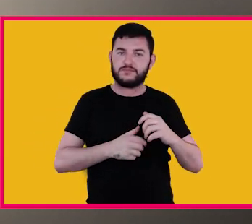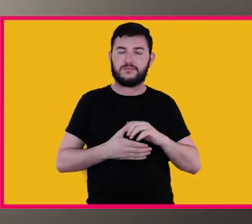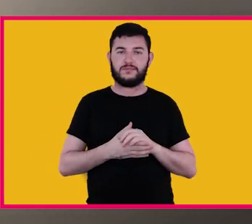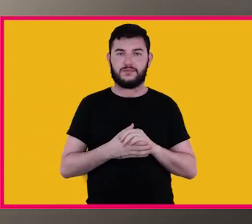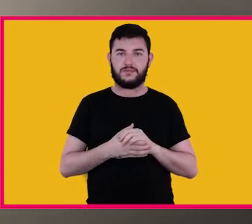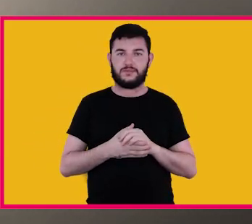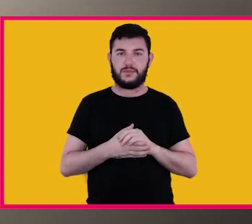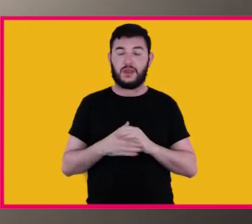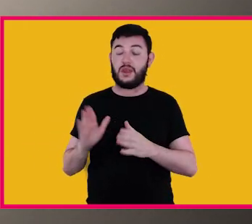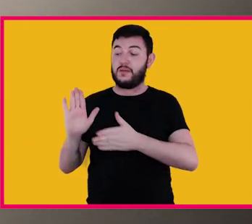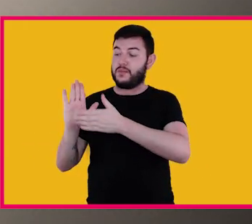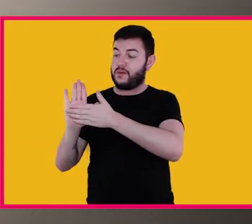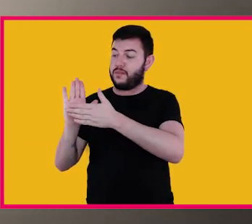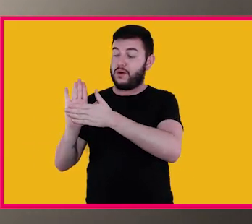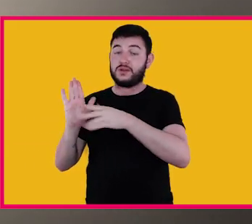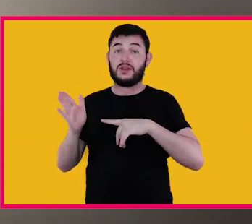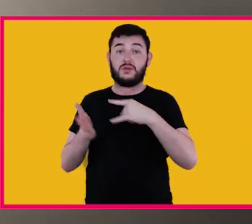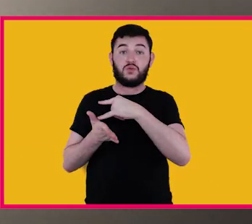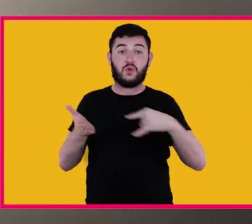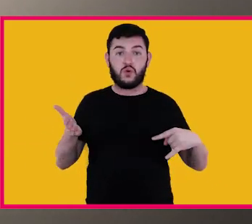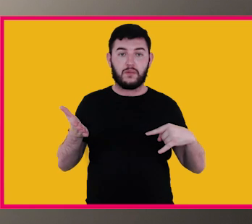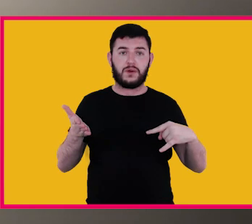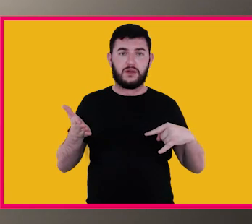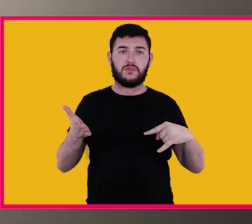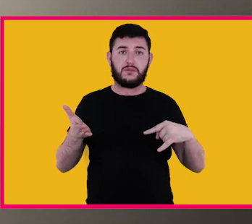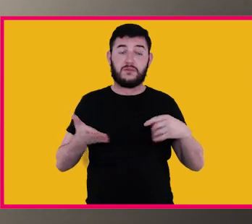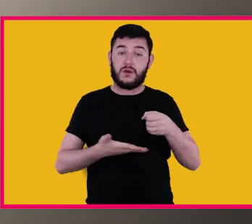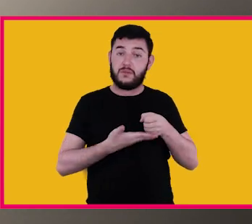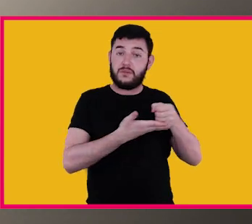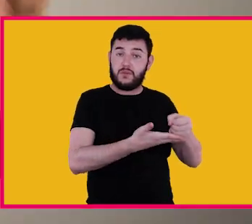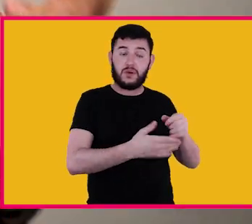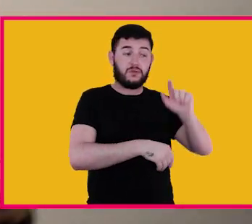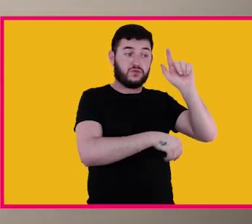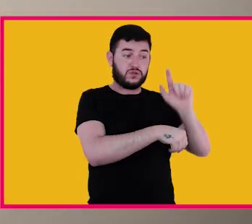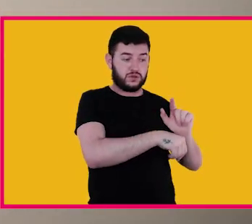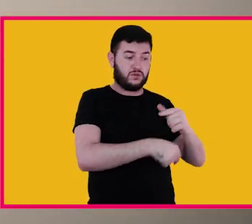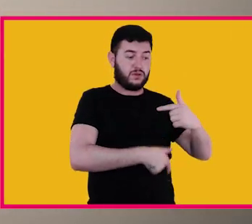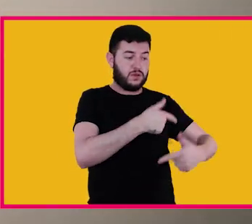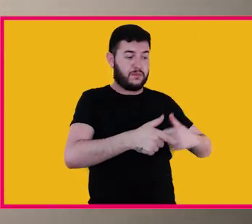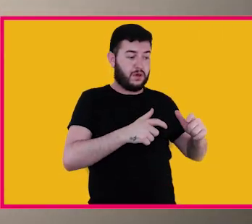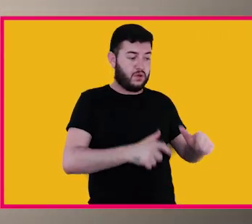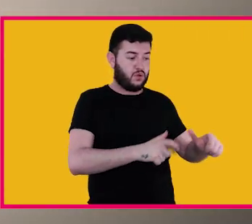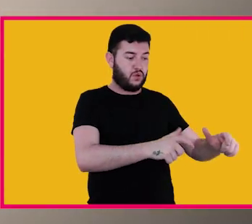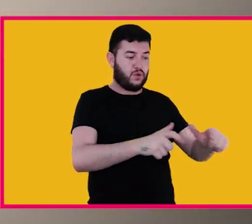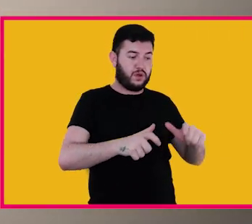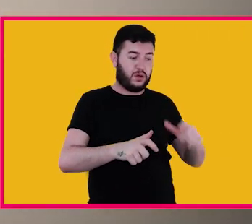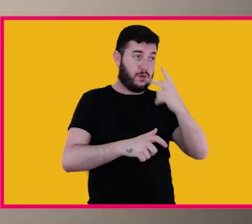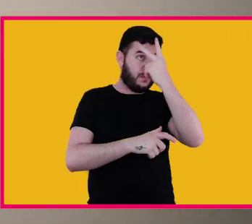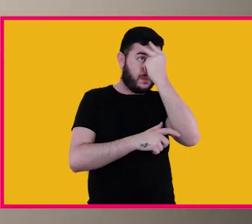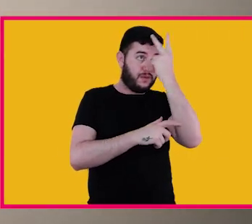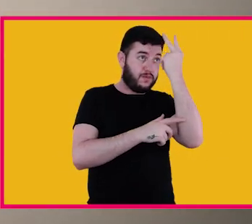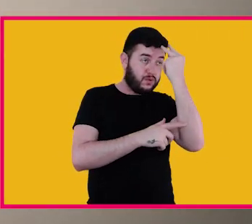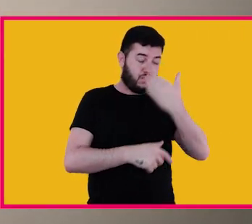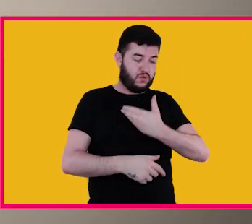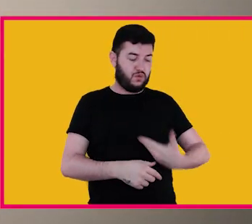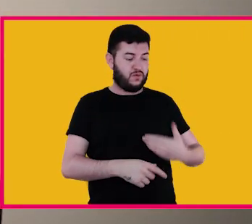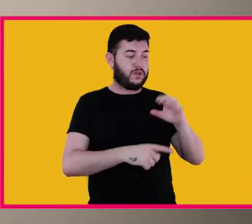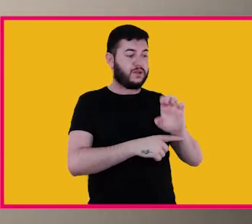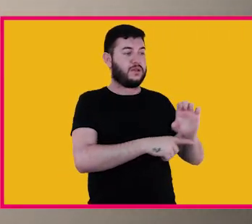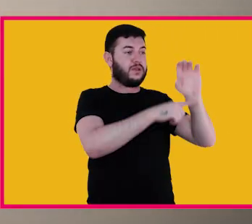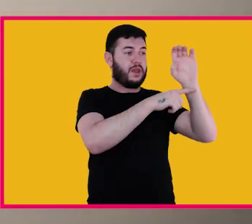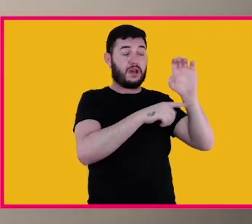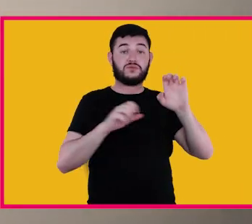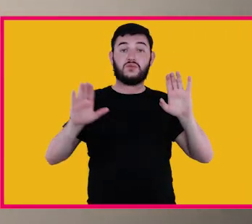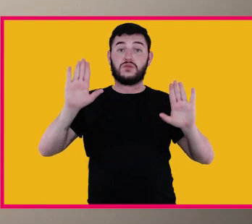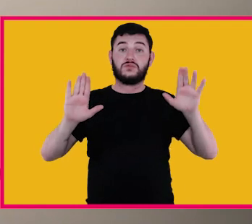para facilitar que lá na ponta o gestor local, seja da prefeitura ou do governo do estado, possa administrar esses processos licitatórios de